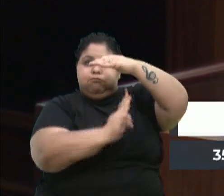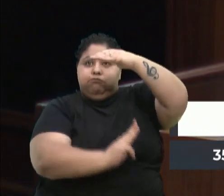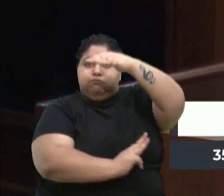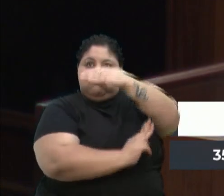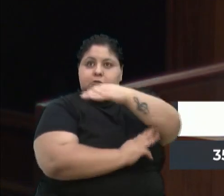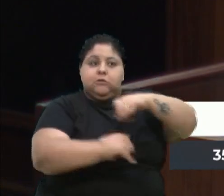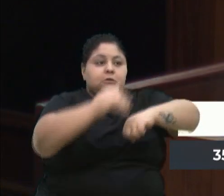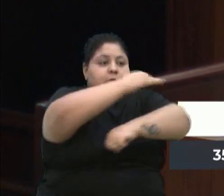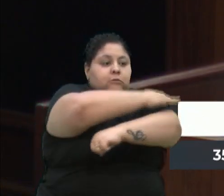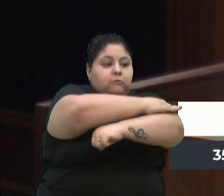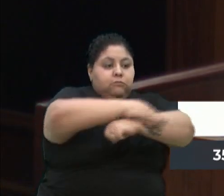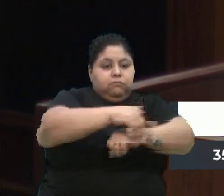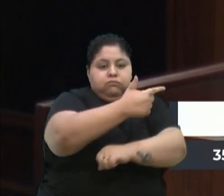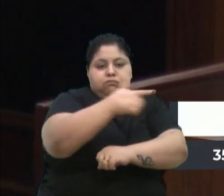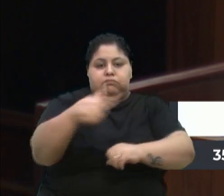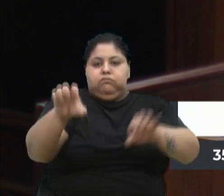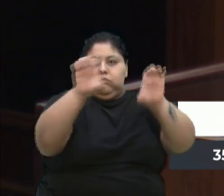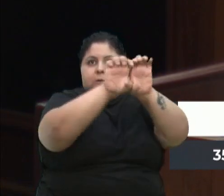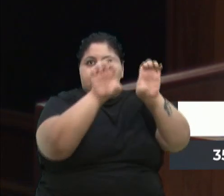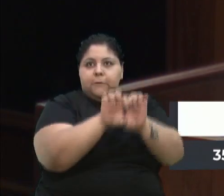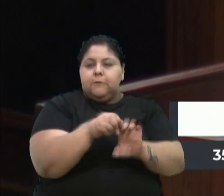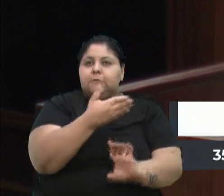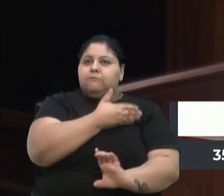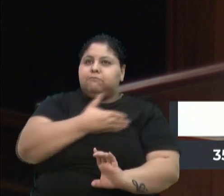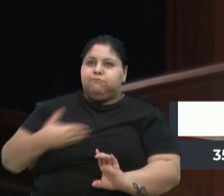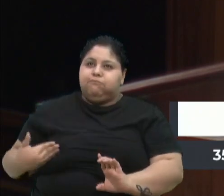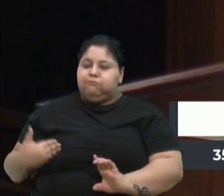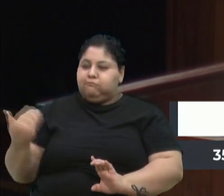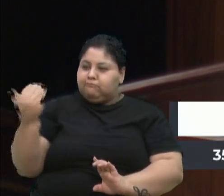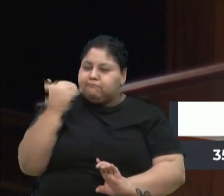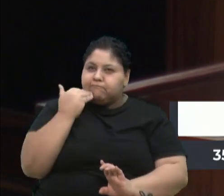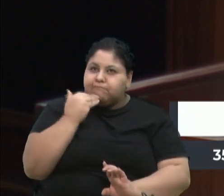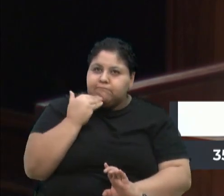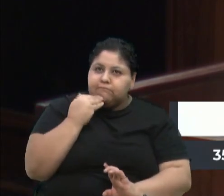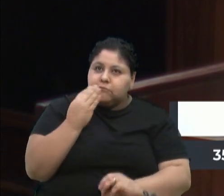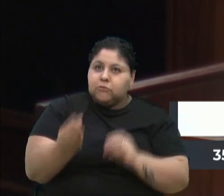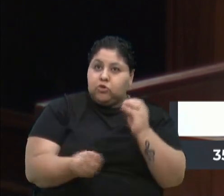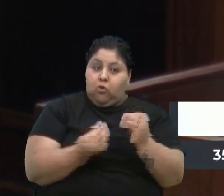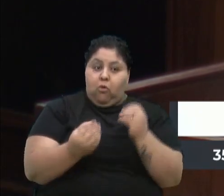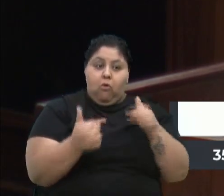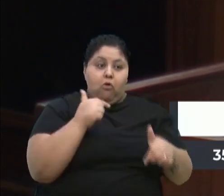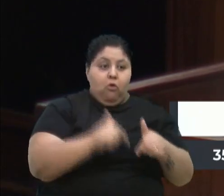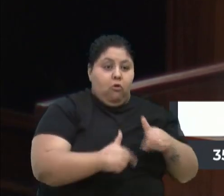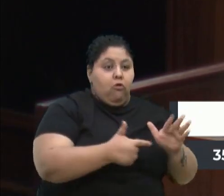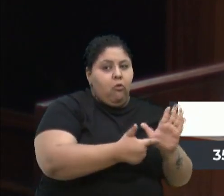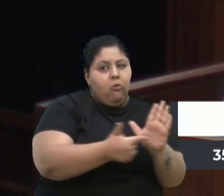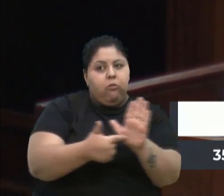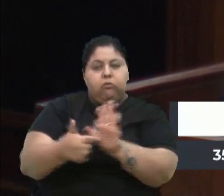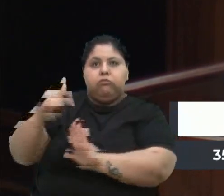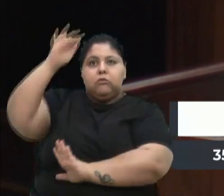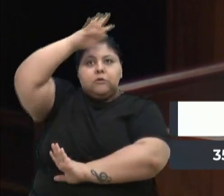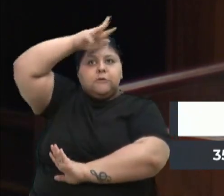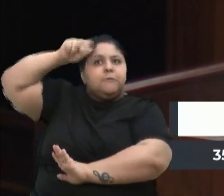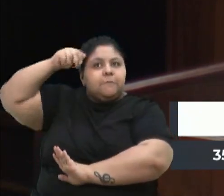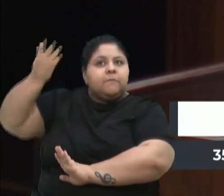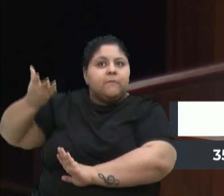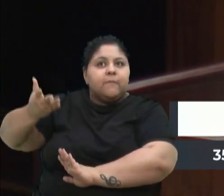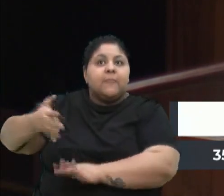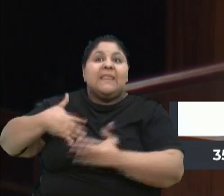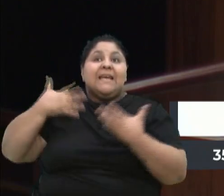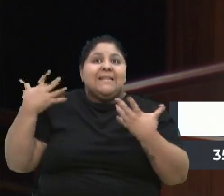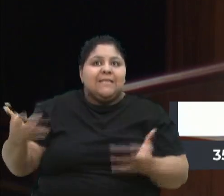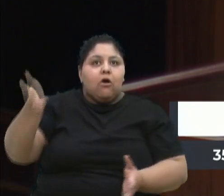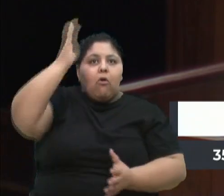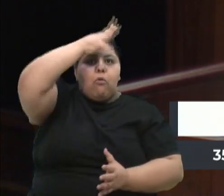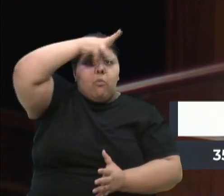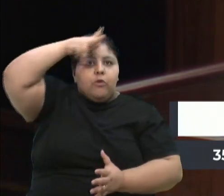outras infraestruturas públicas danificadas. Só permite uma parte. De acordo com os planos de trabalhos apresentados pelos municípios. Então, os municípios têm que apresentar um